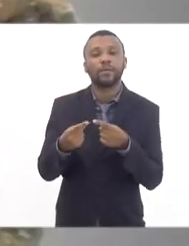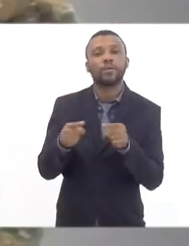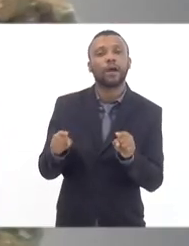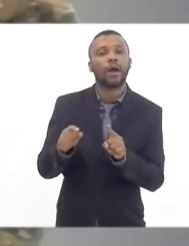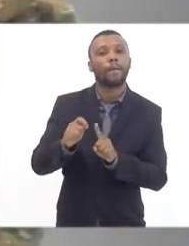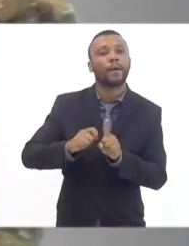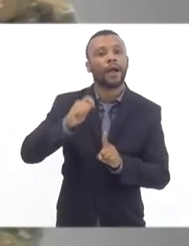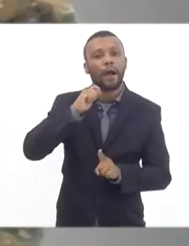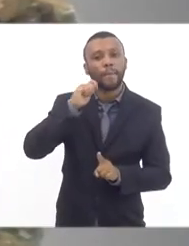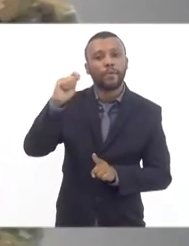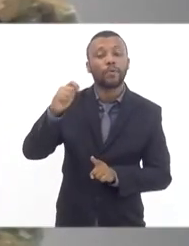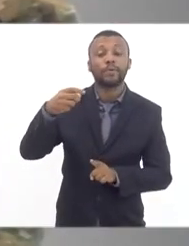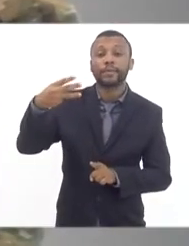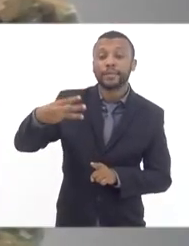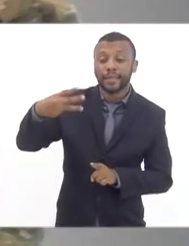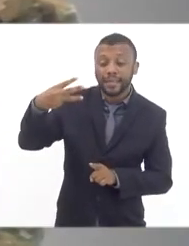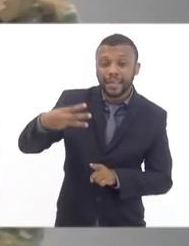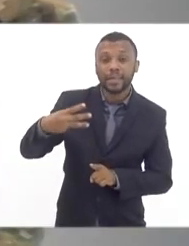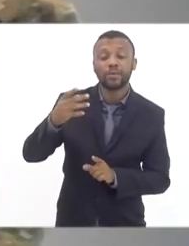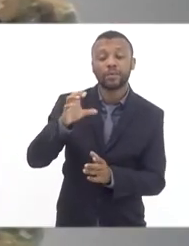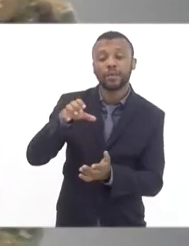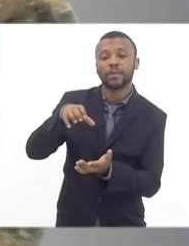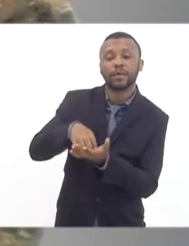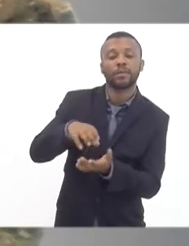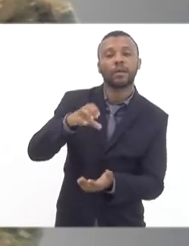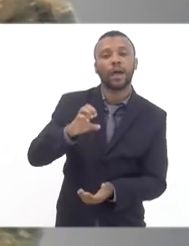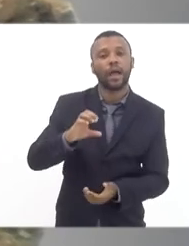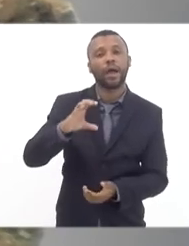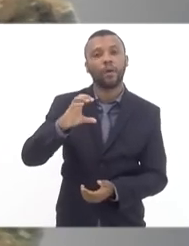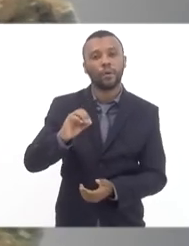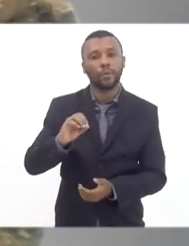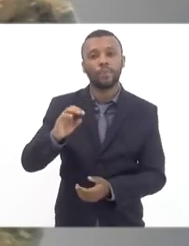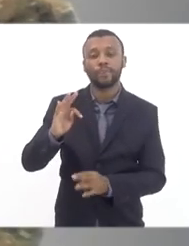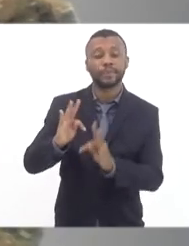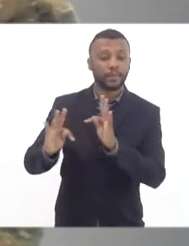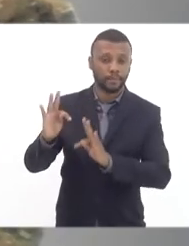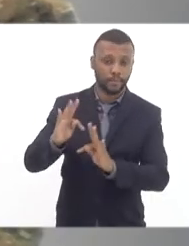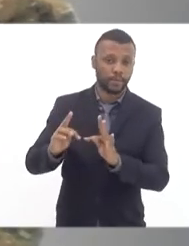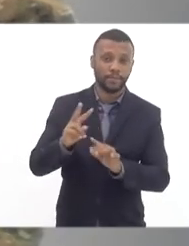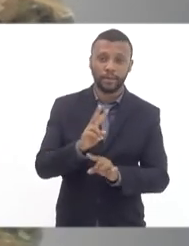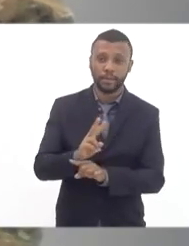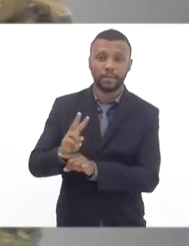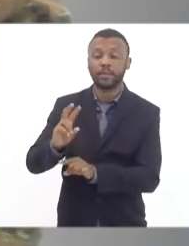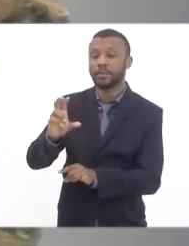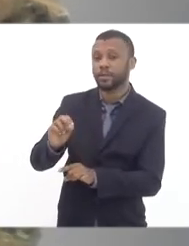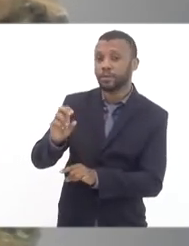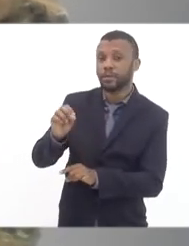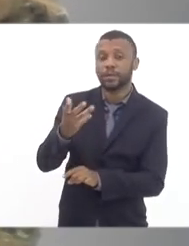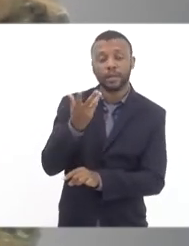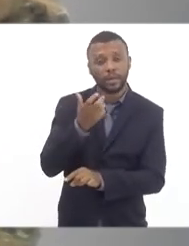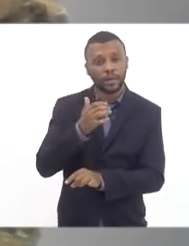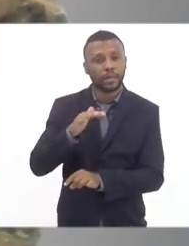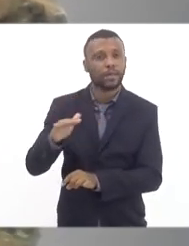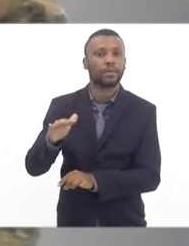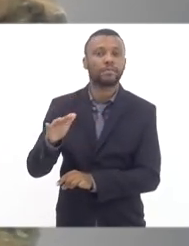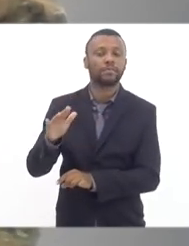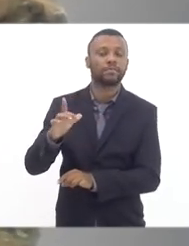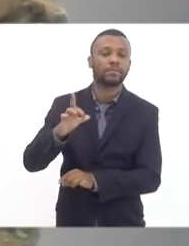o terceiro centro de ecoterapia, que vão atender 50 crianças com...